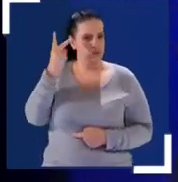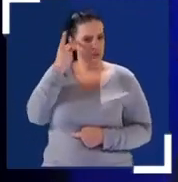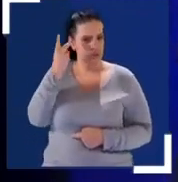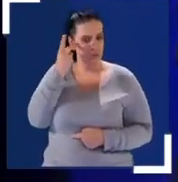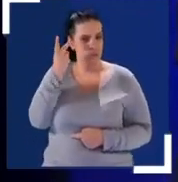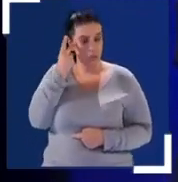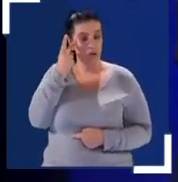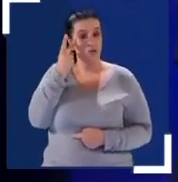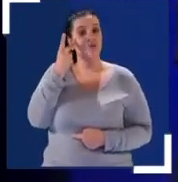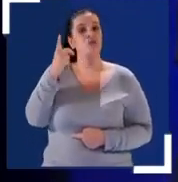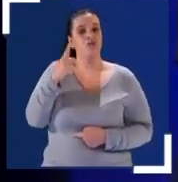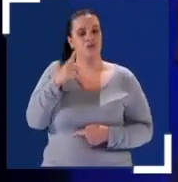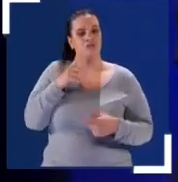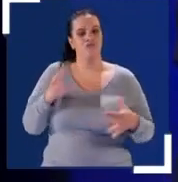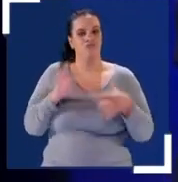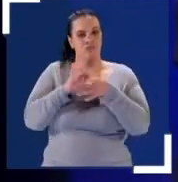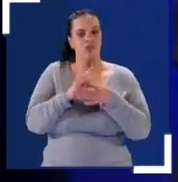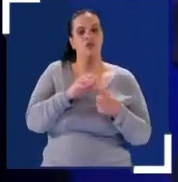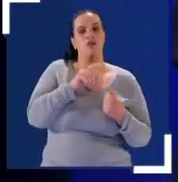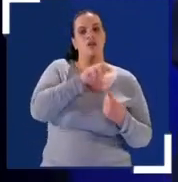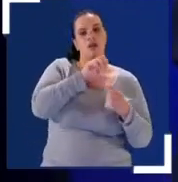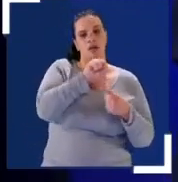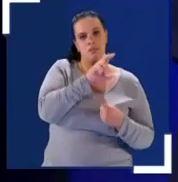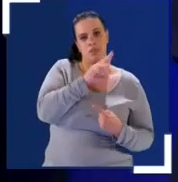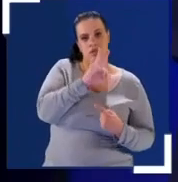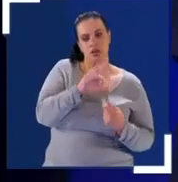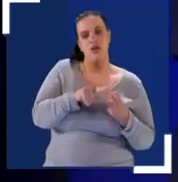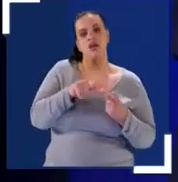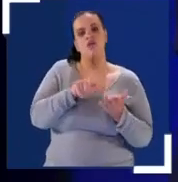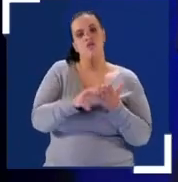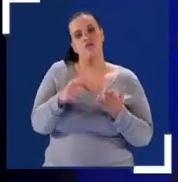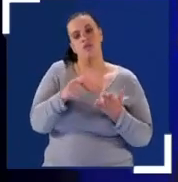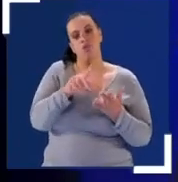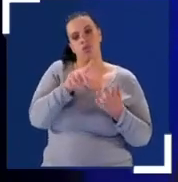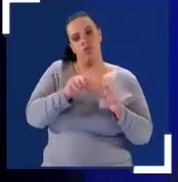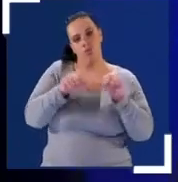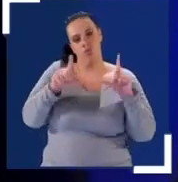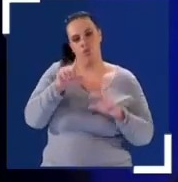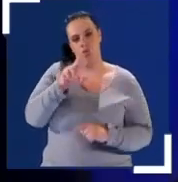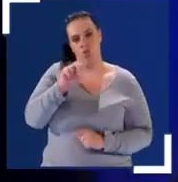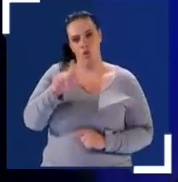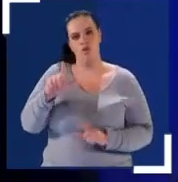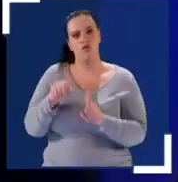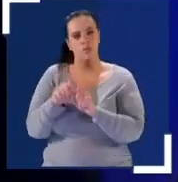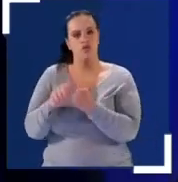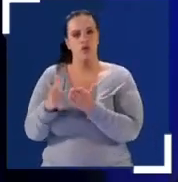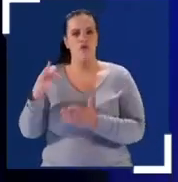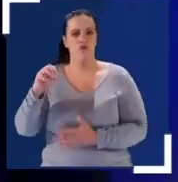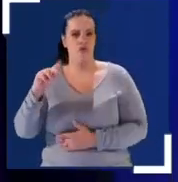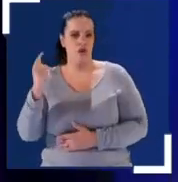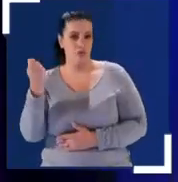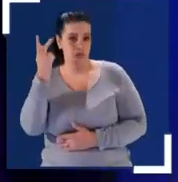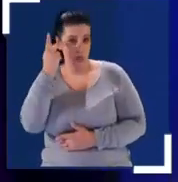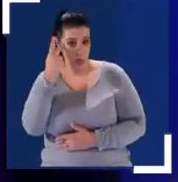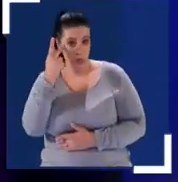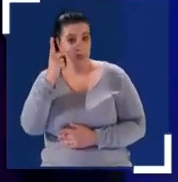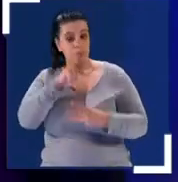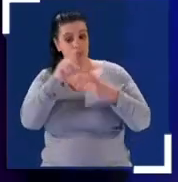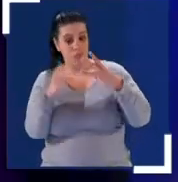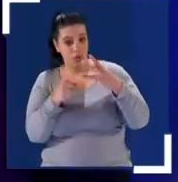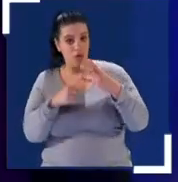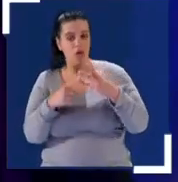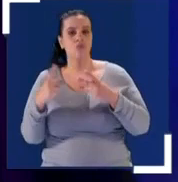Paulo, realizado conjuntamente pelo SBT, UOL e o jornal Folha de São Paulo. Depois do intervalo, os candidatos voltarão a